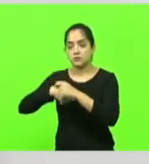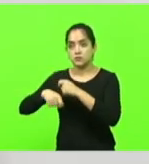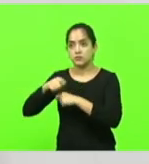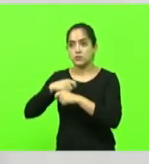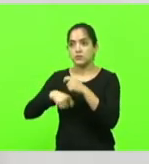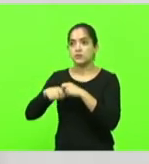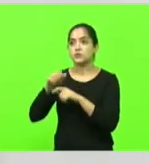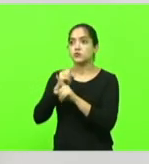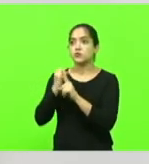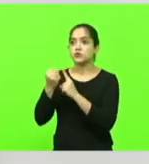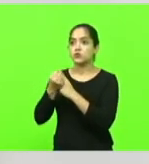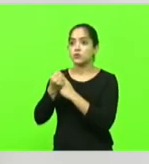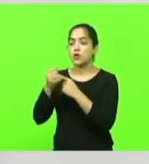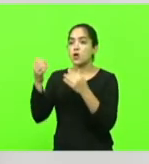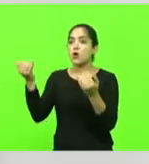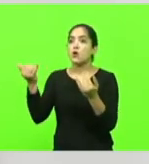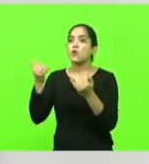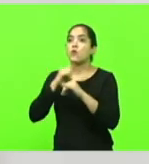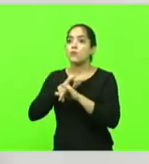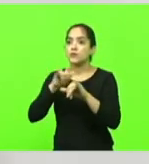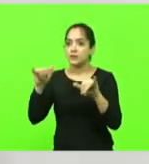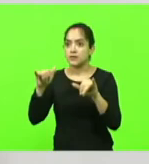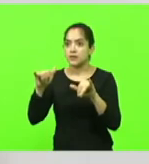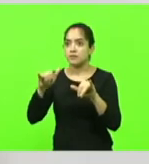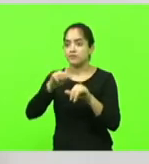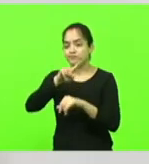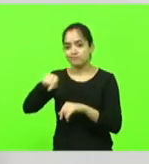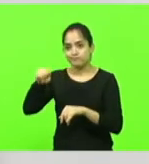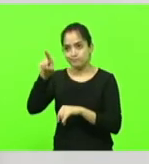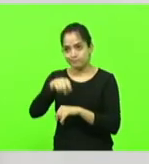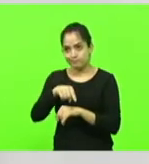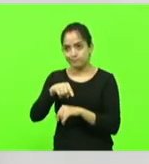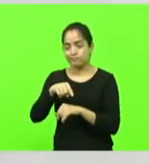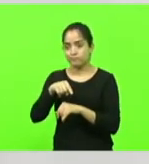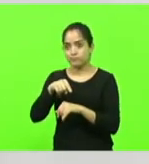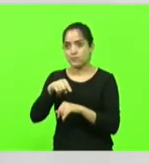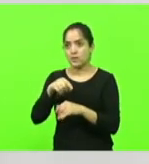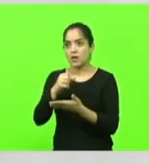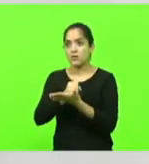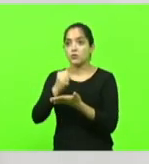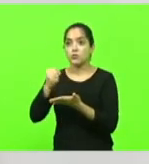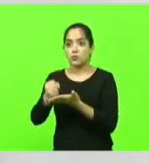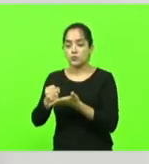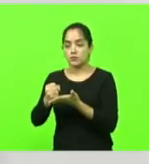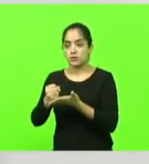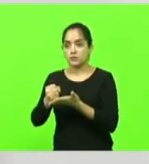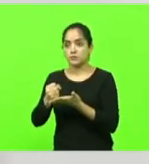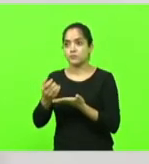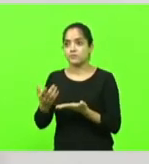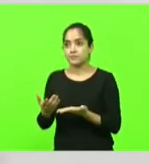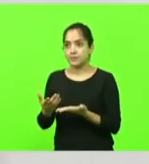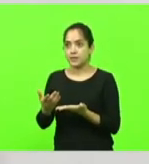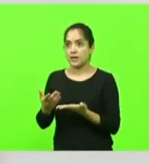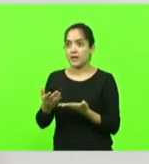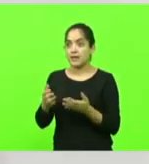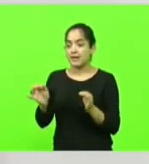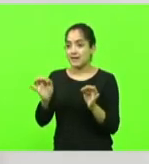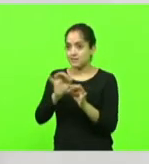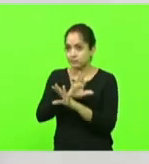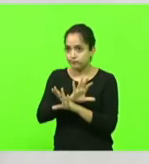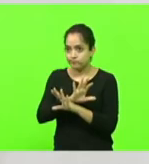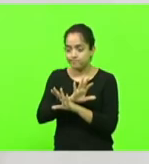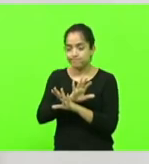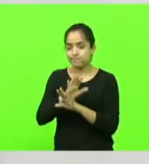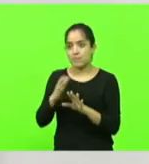Estado, comunicando o encerramento do contrato no dia 31 de outubro do corrente ano. Encerrar as atividades